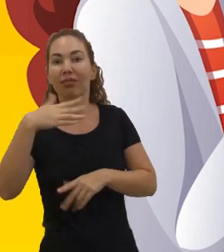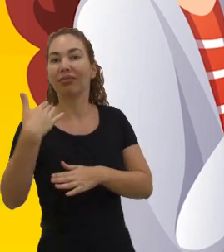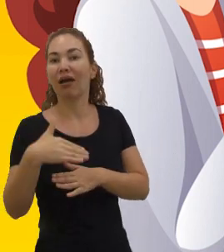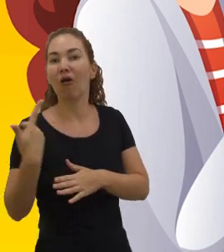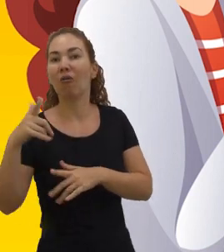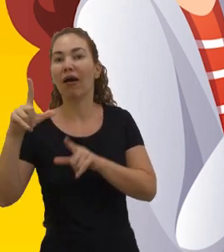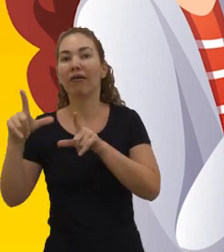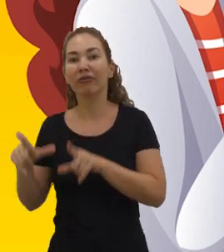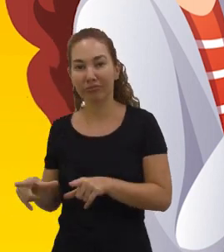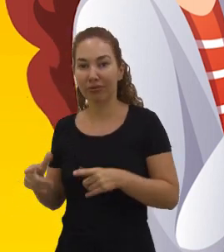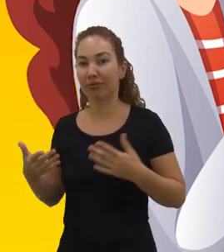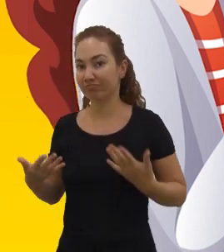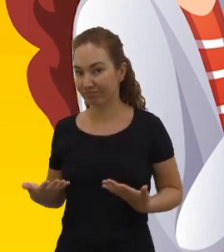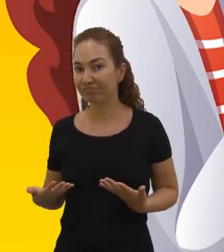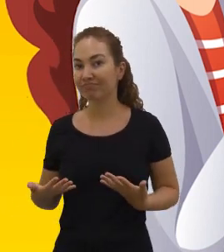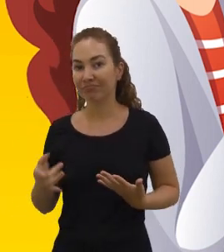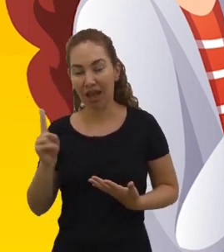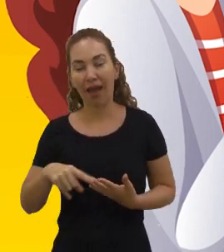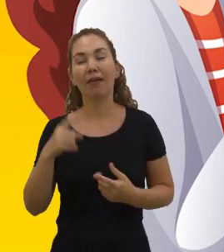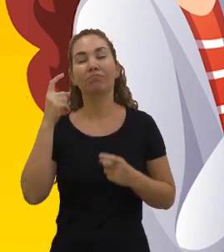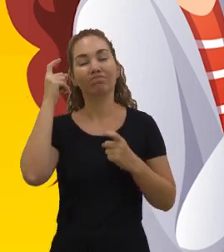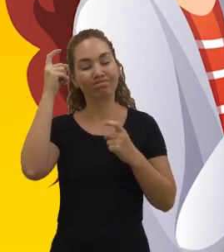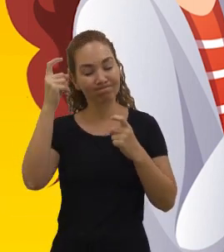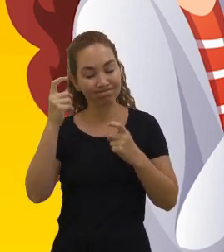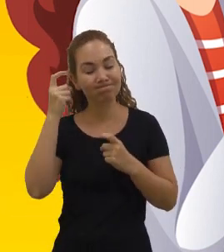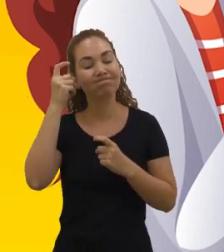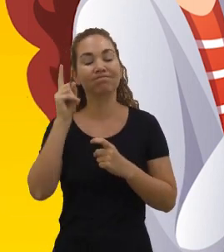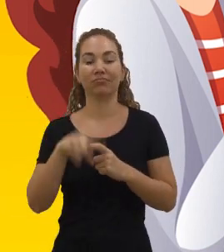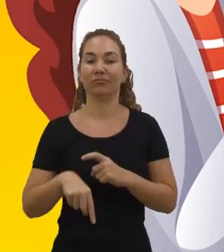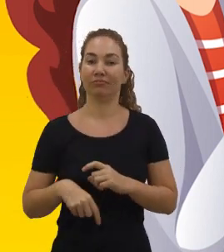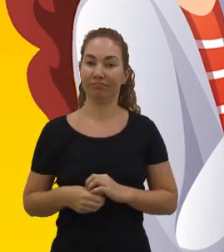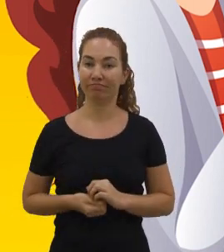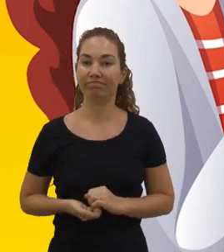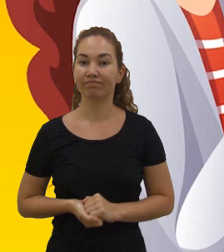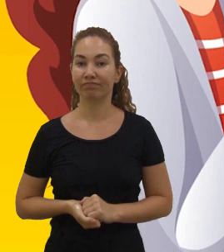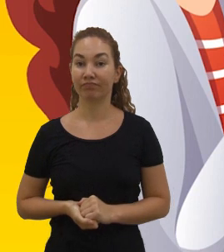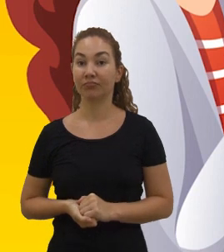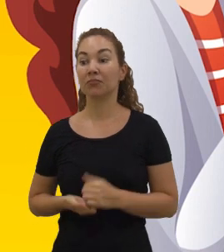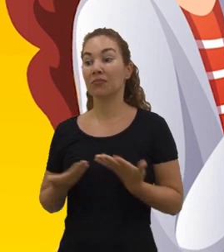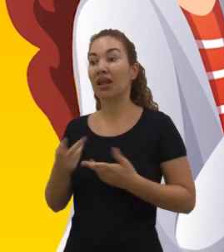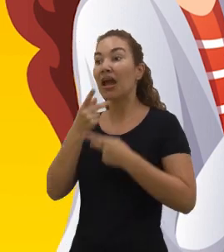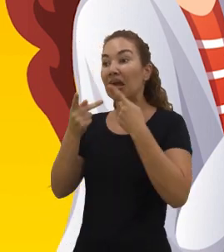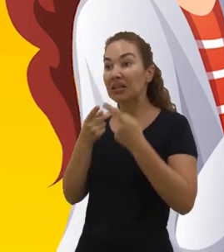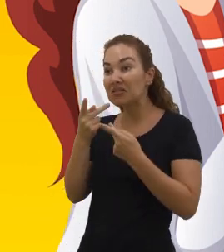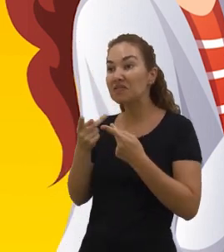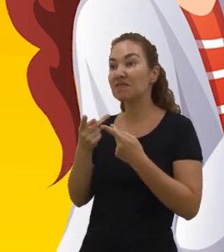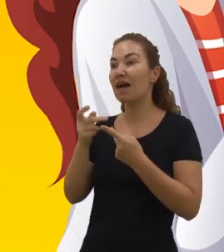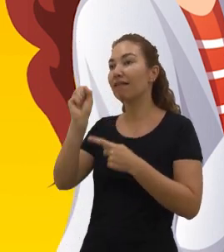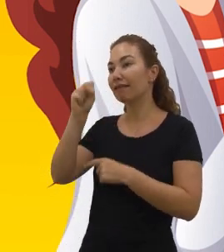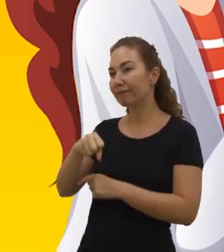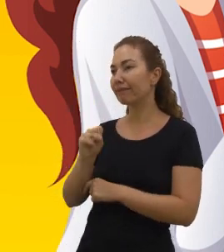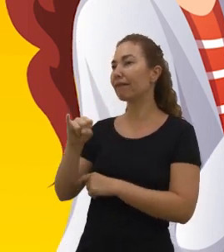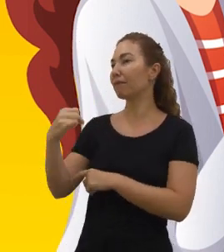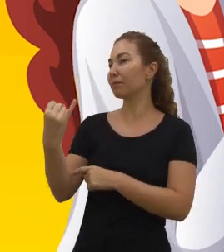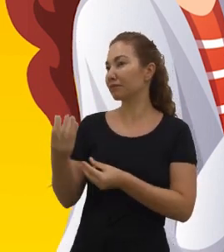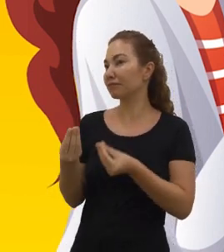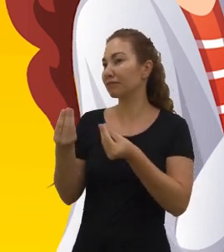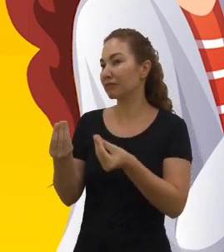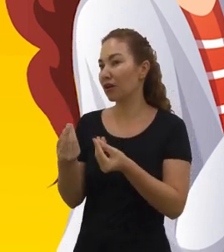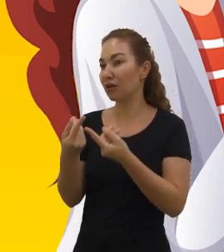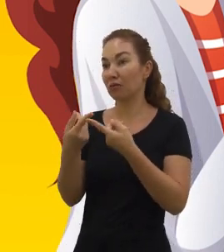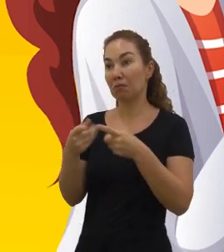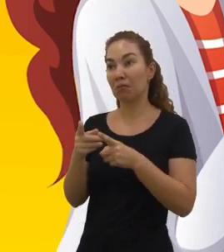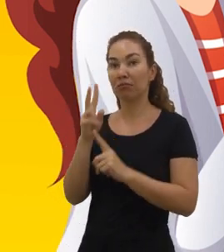em outros lugares. Então é bem preocupante isso. Eles dizem que dão oportunidade, né? Mas quase não vê